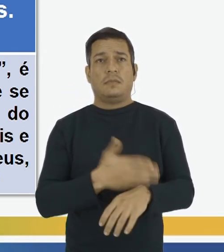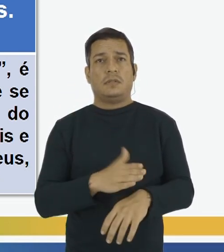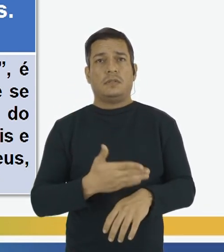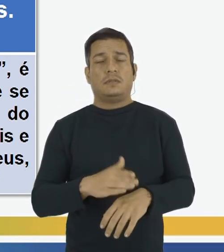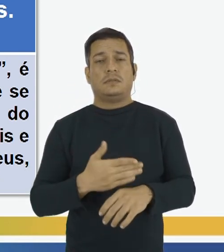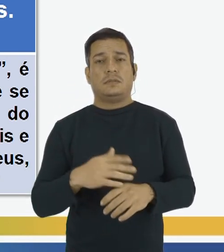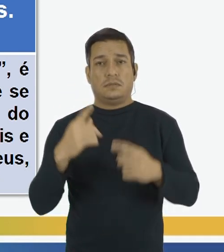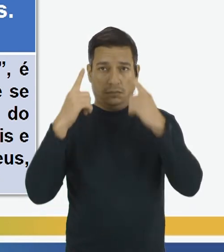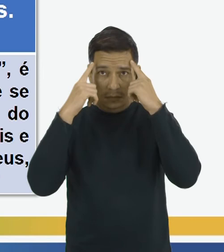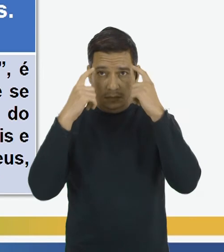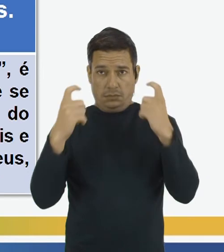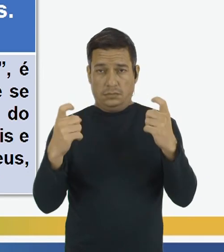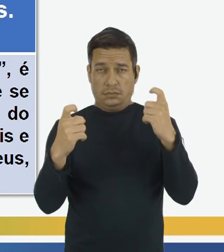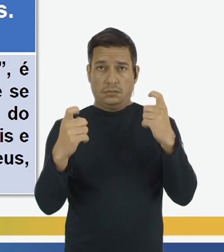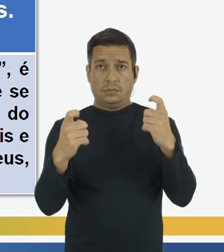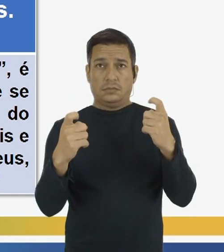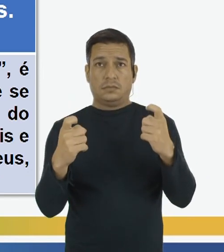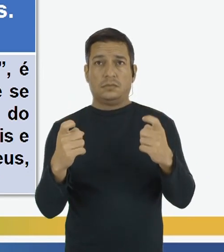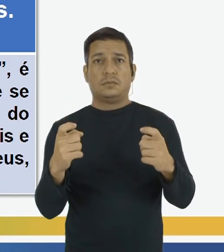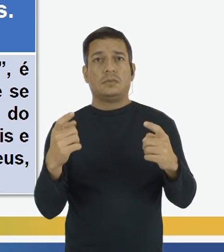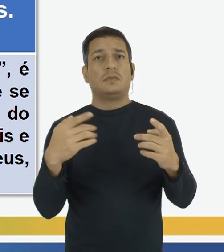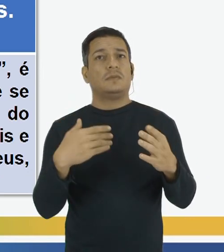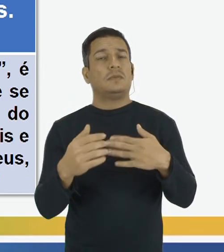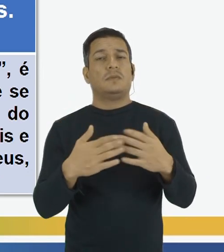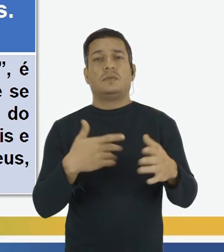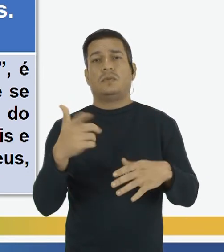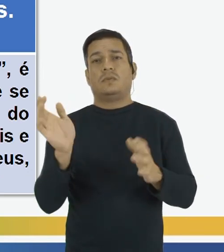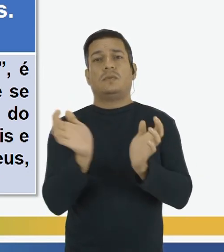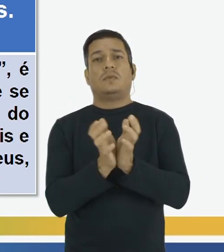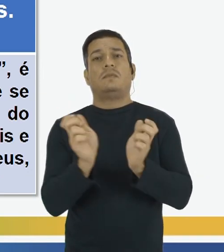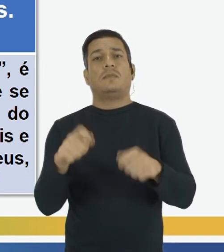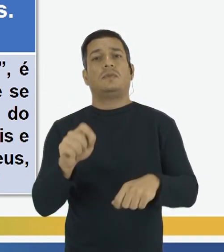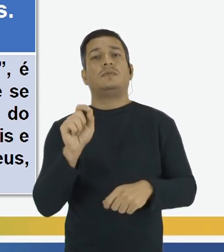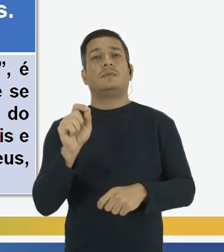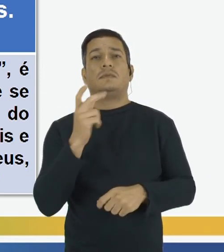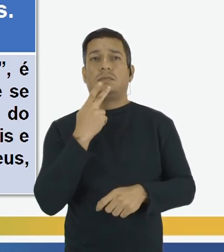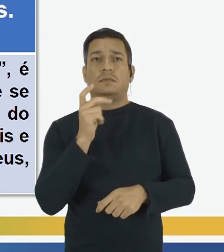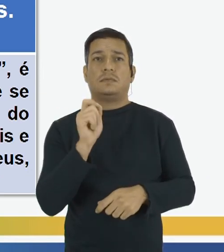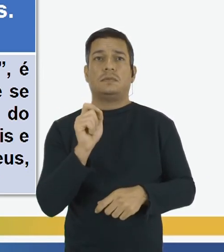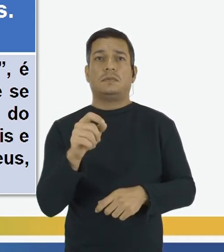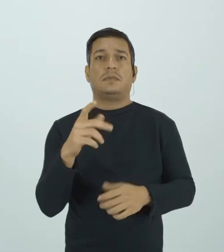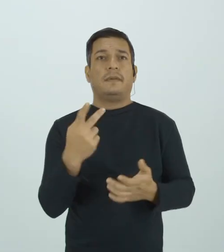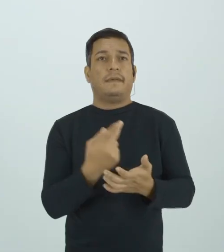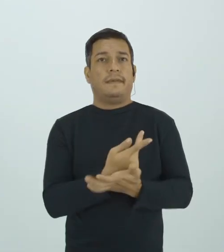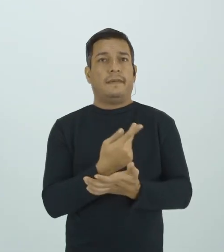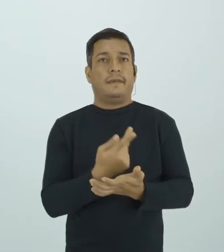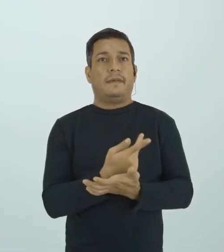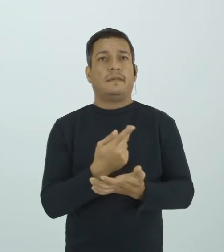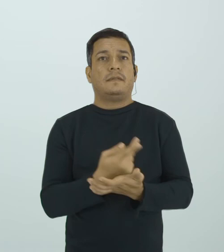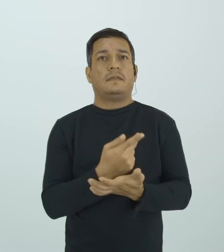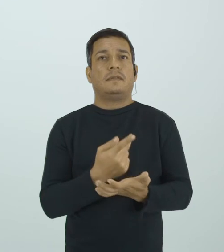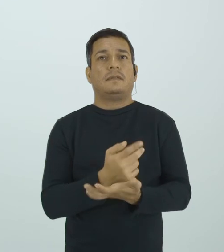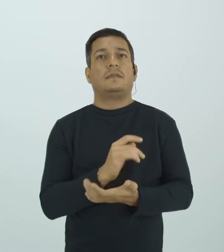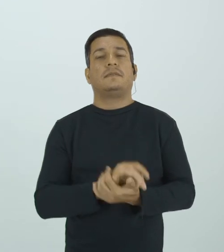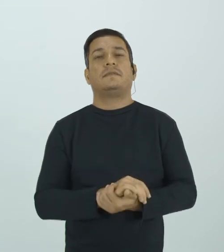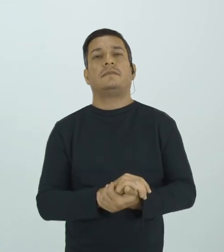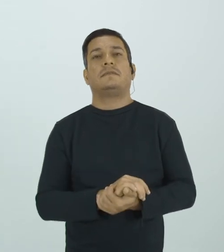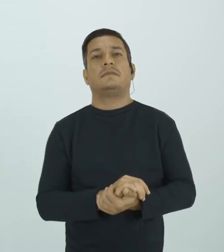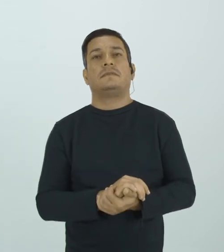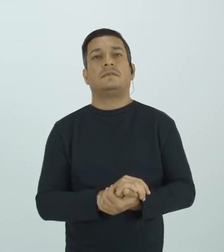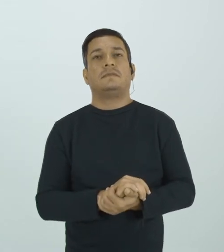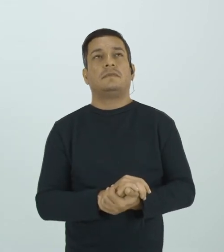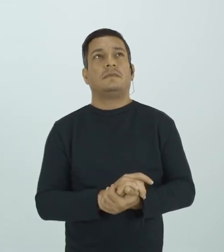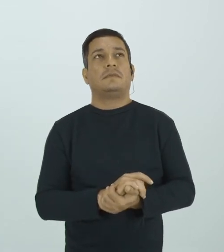pratica violência contra qualquer outro grupo, pode-se dizer que está errado.